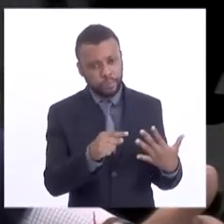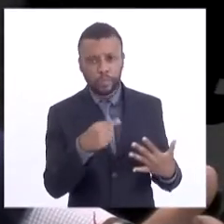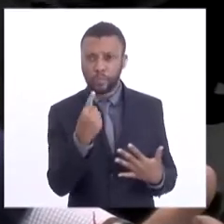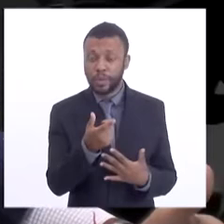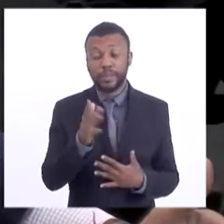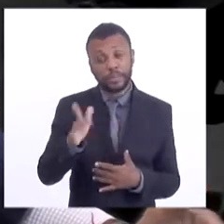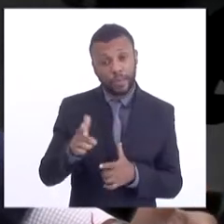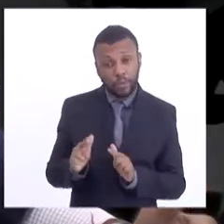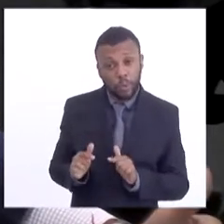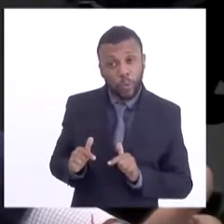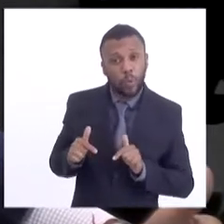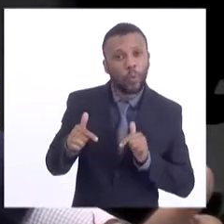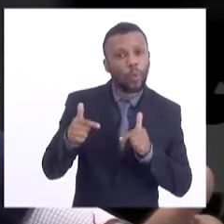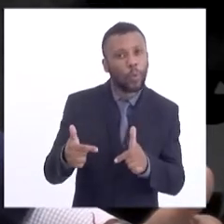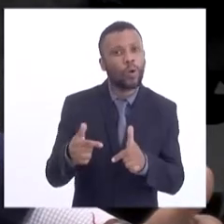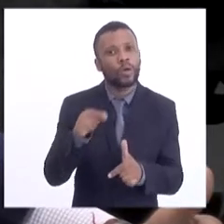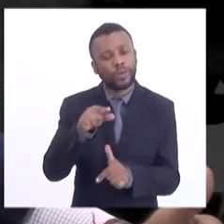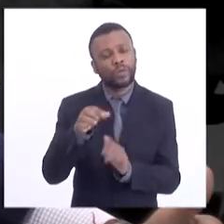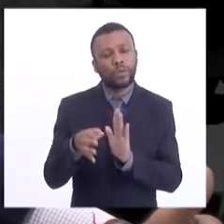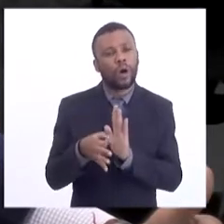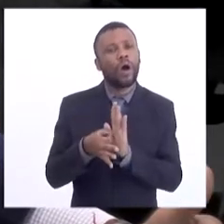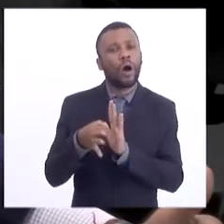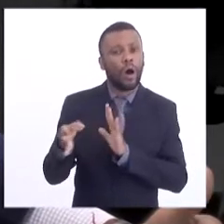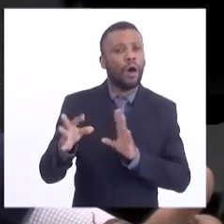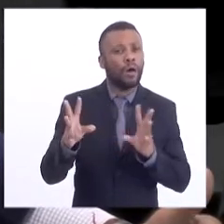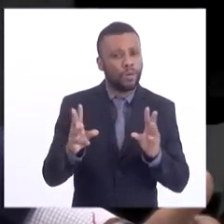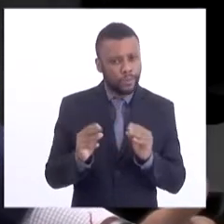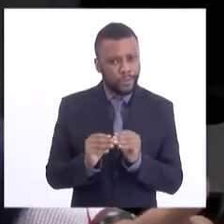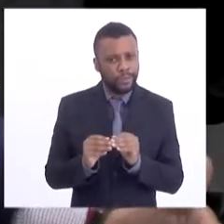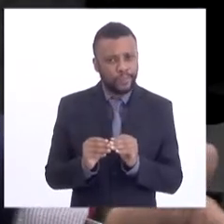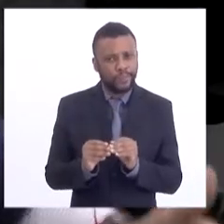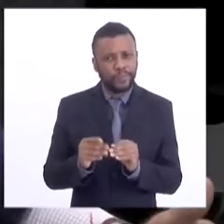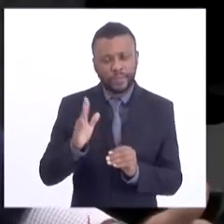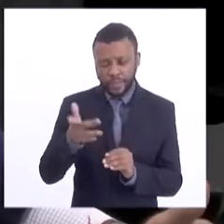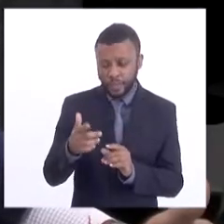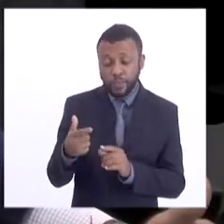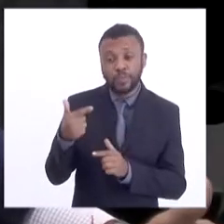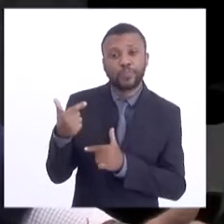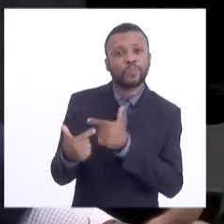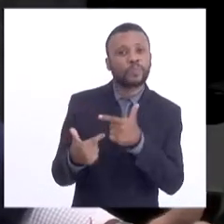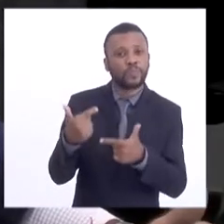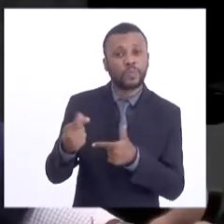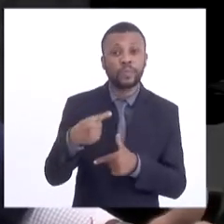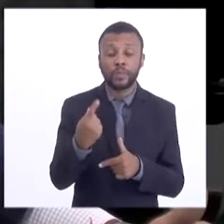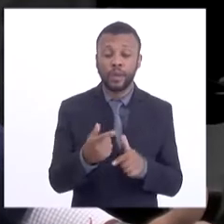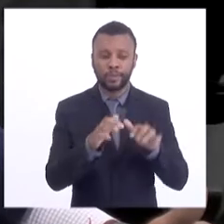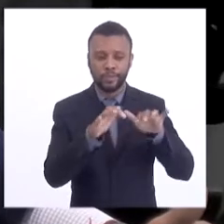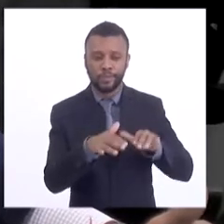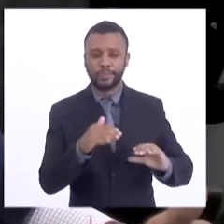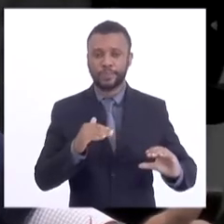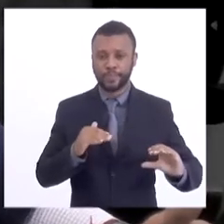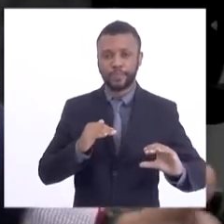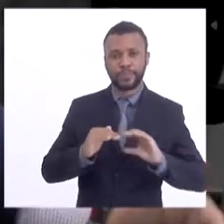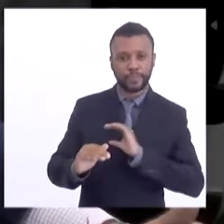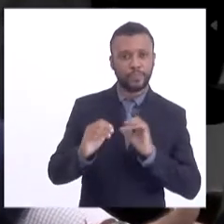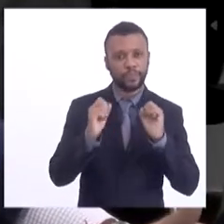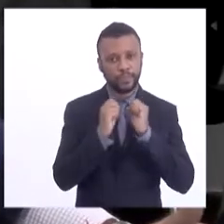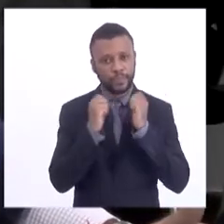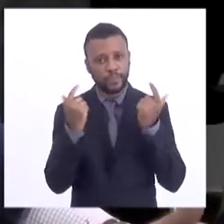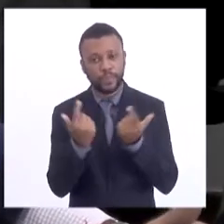estamos fazendo isso que o choro é colocou nós acabamos de enviar agora para alerj